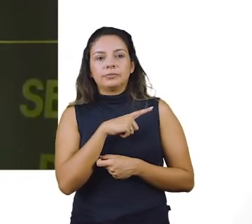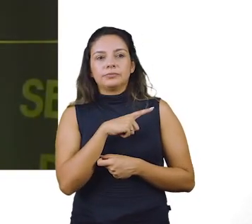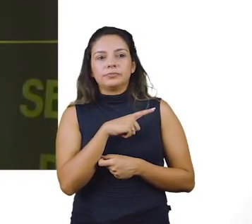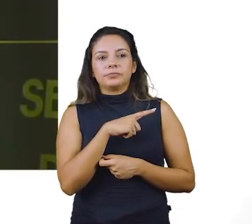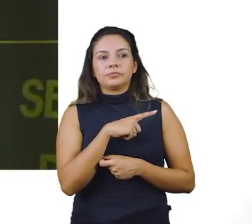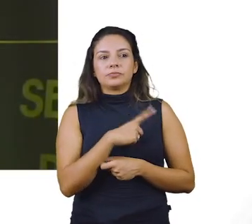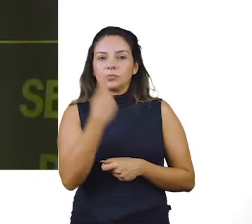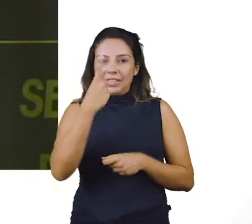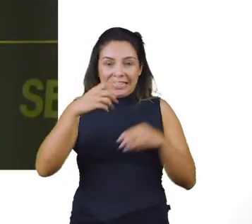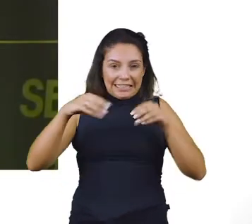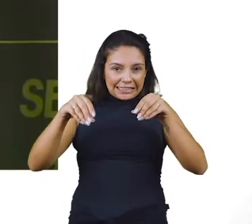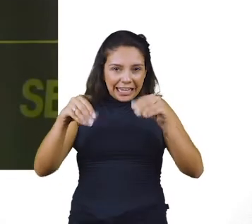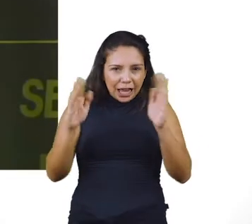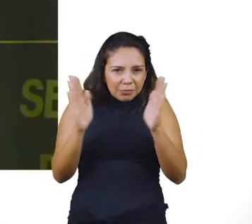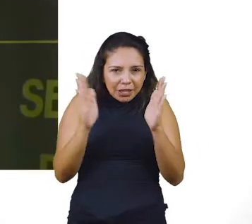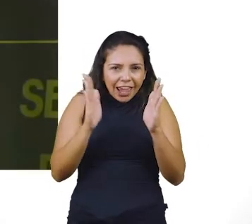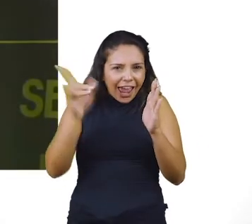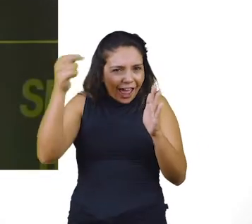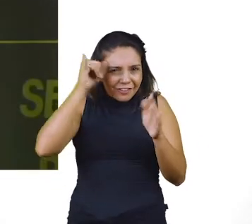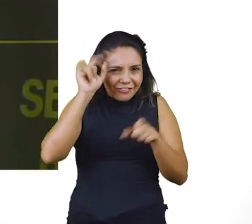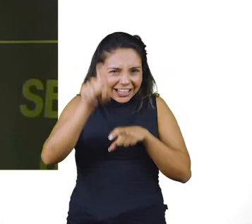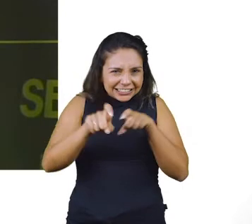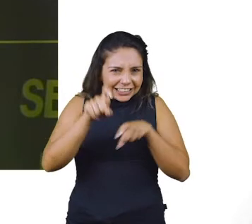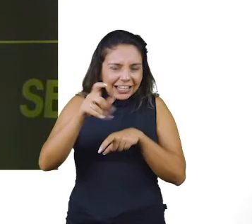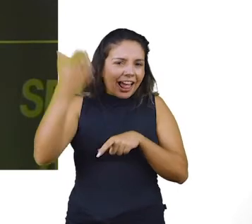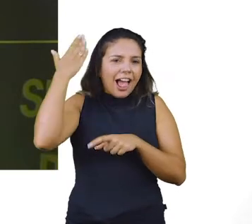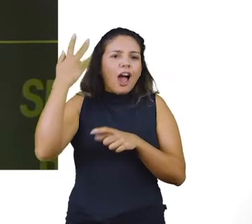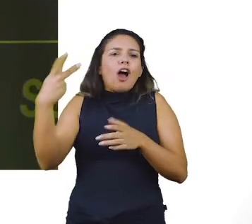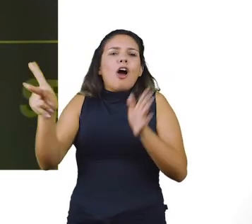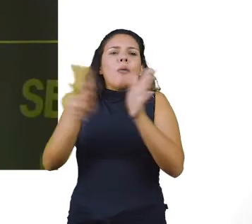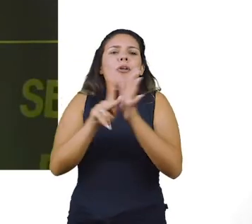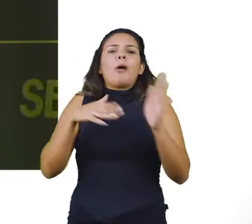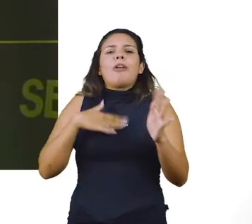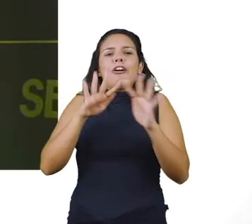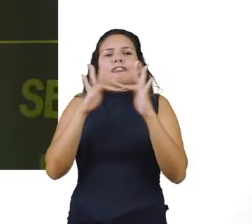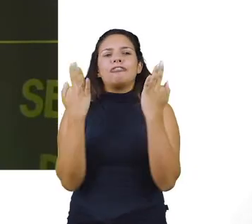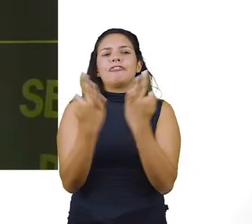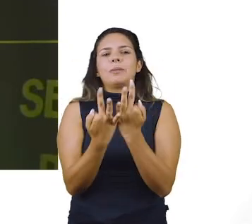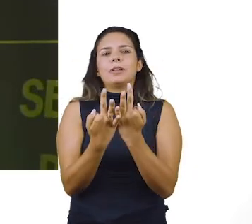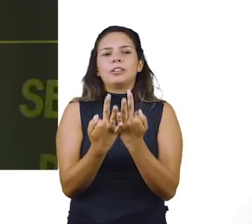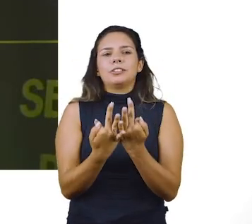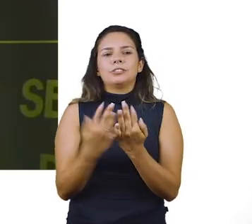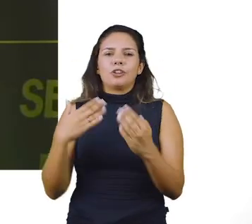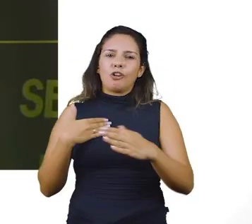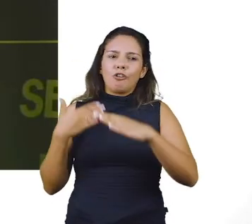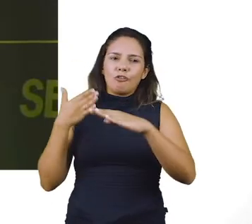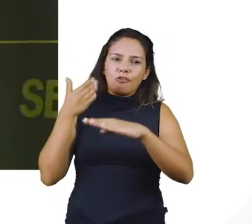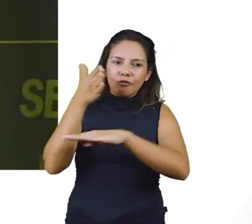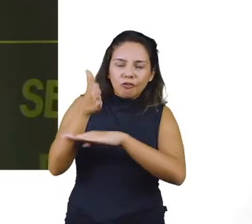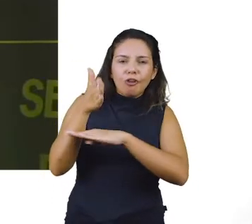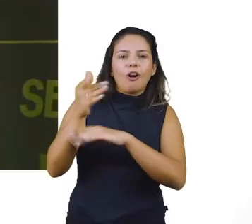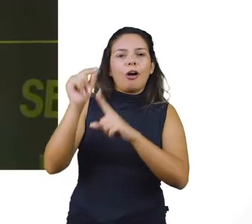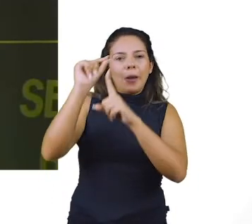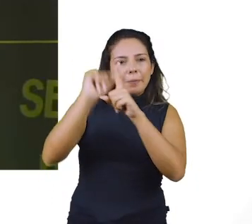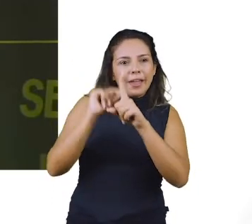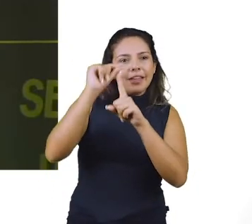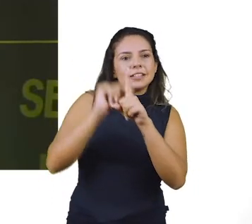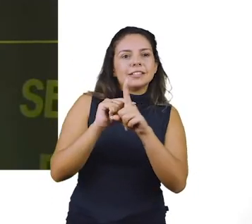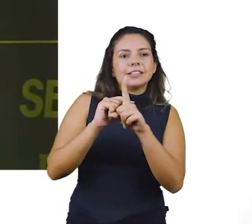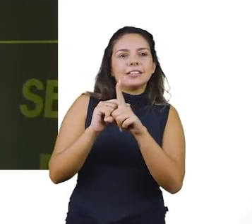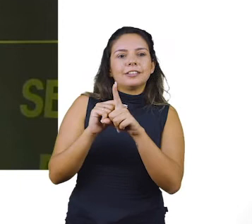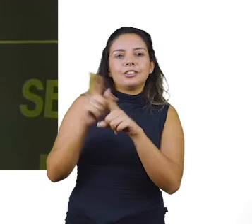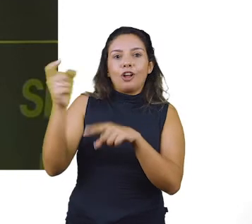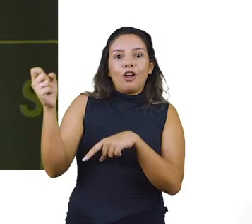um pequeno pedaço de terra, coisa antiga, de mais de 100 anos da minha família. E vou lá muito, vou lá todos os meses e ali renovo as